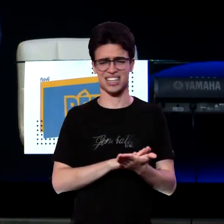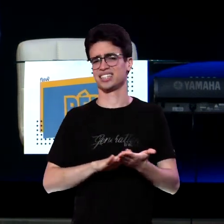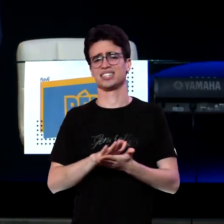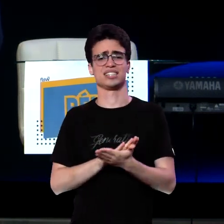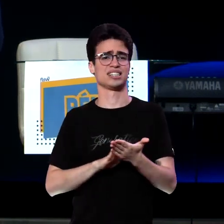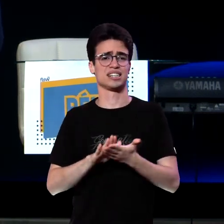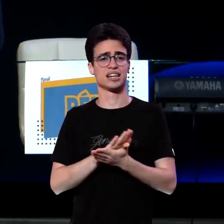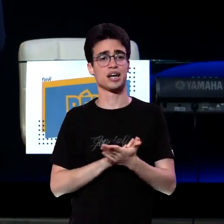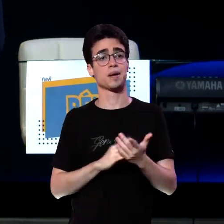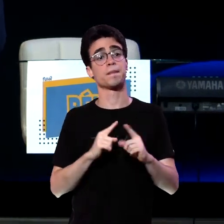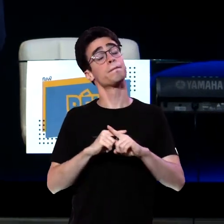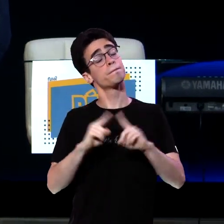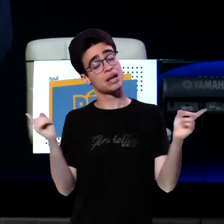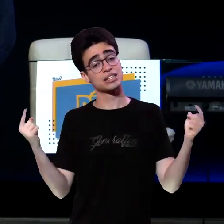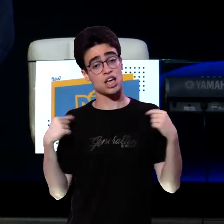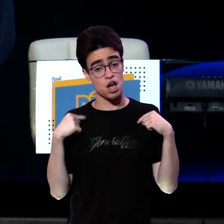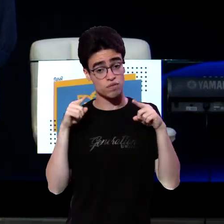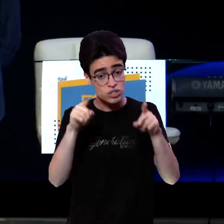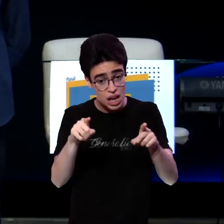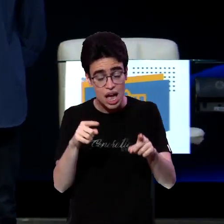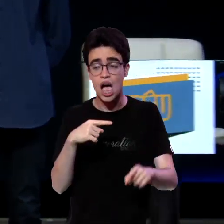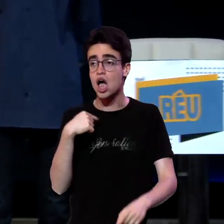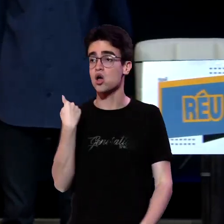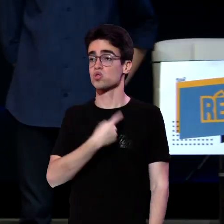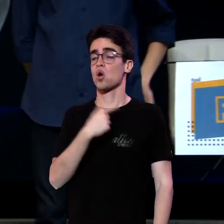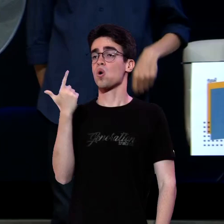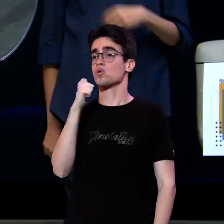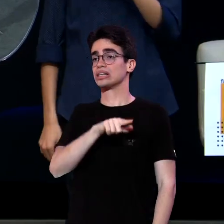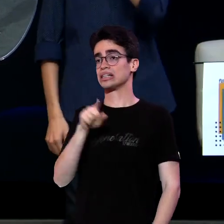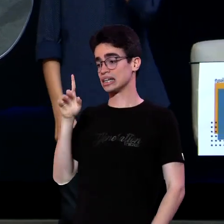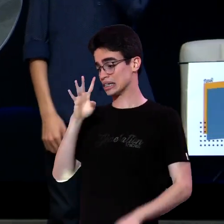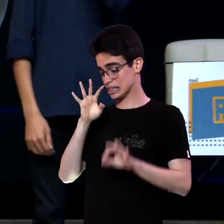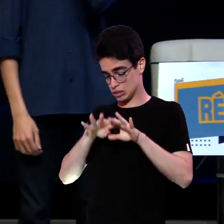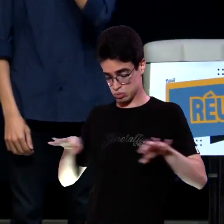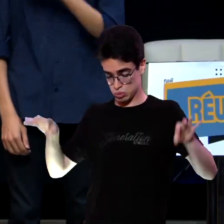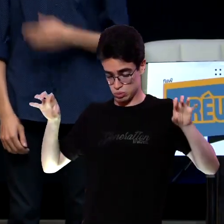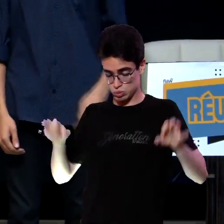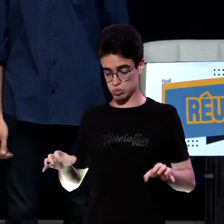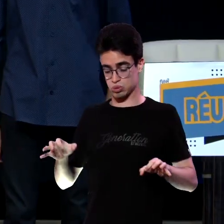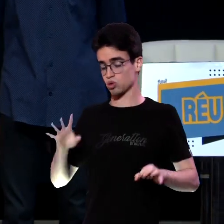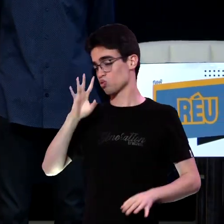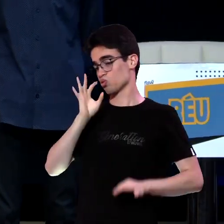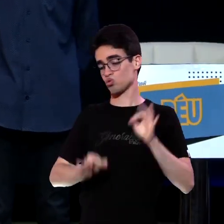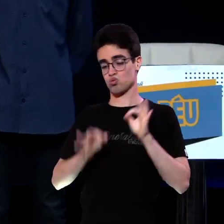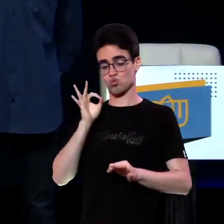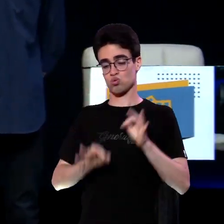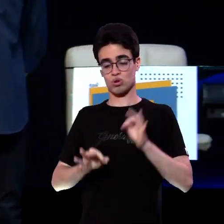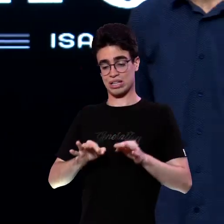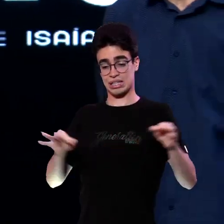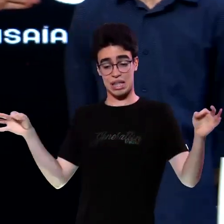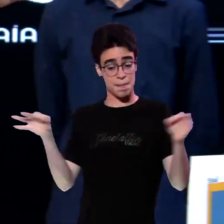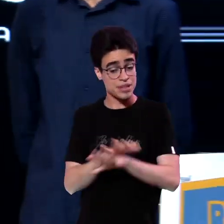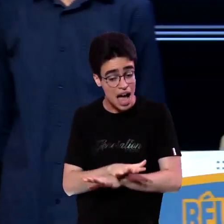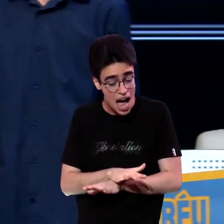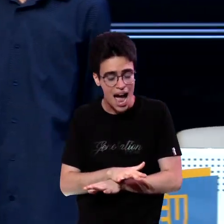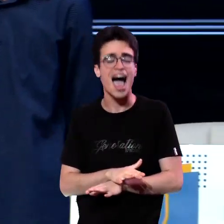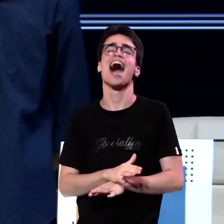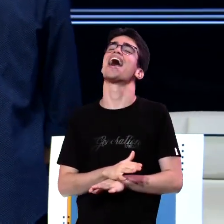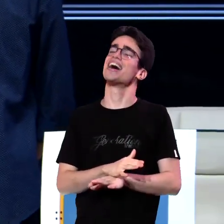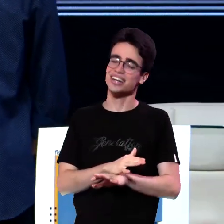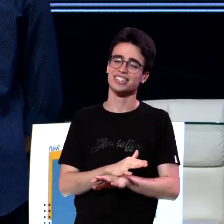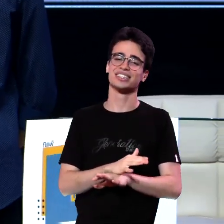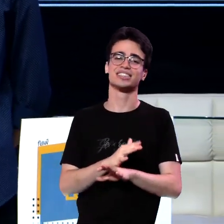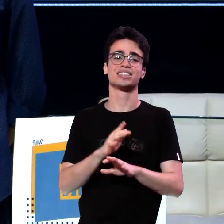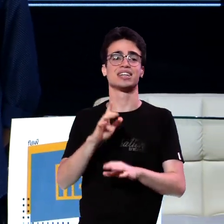Mas, para que eu e você pudéssemos sair desse tribunal, Deus veio no nosso